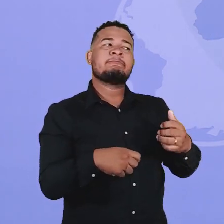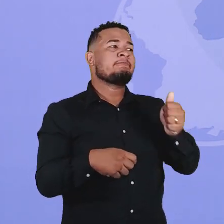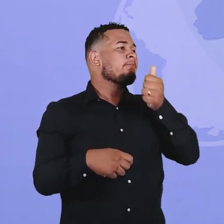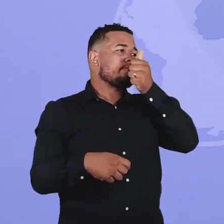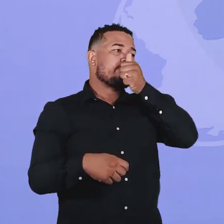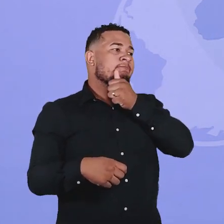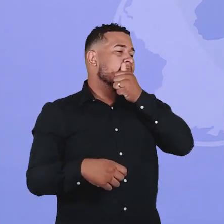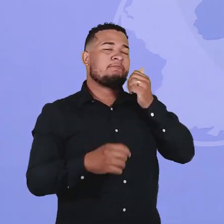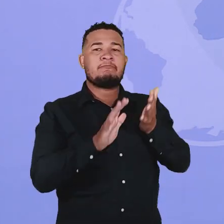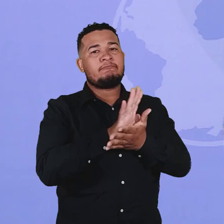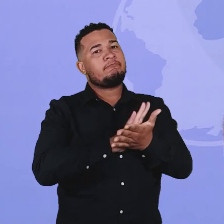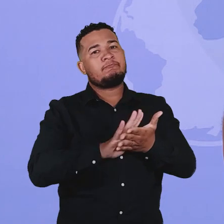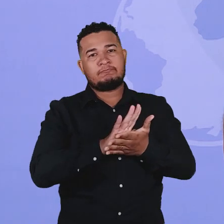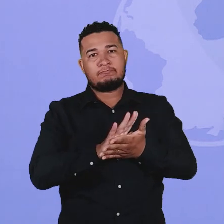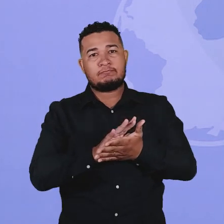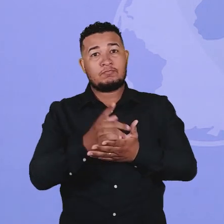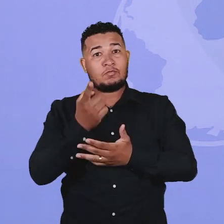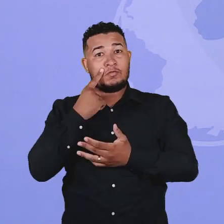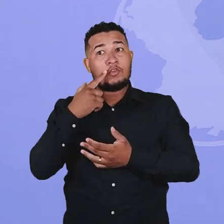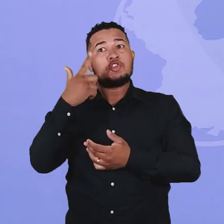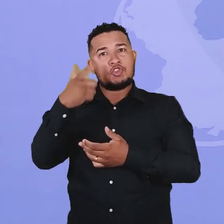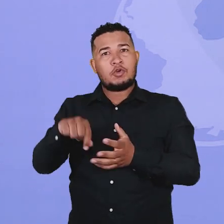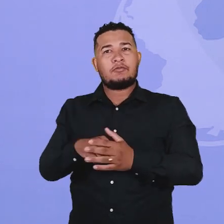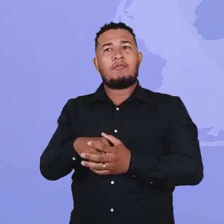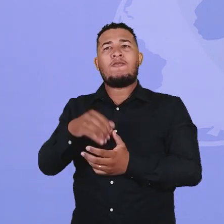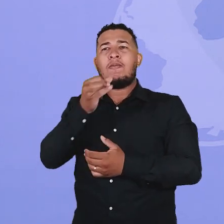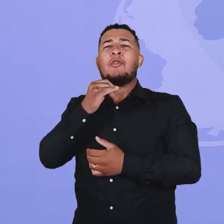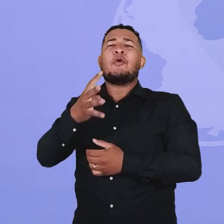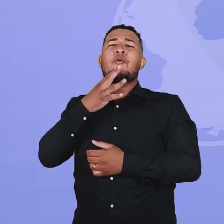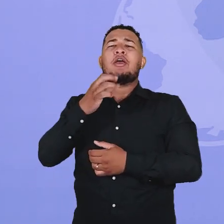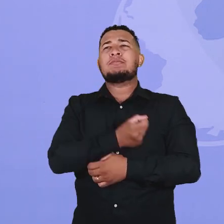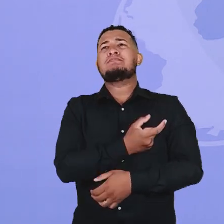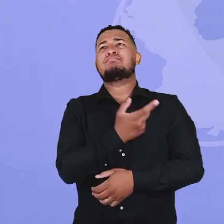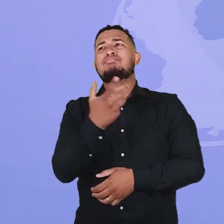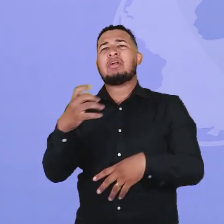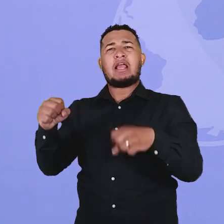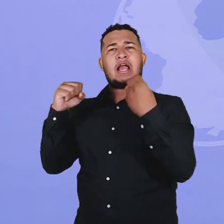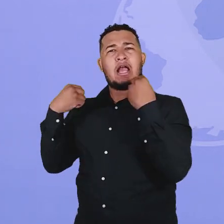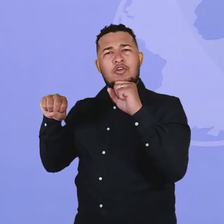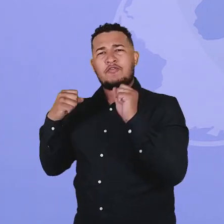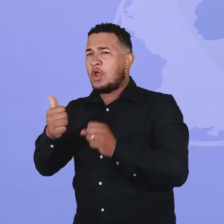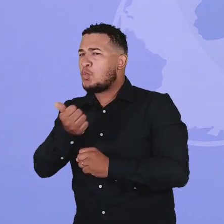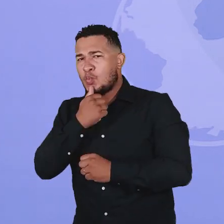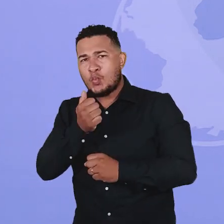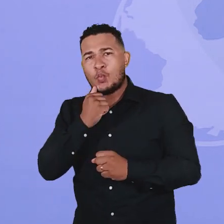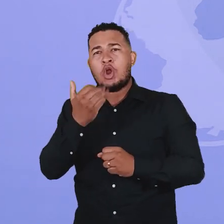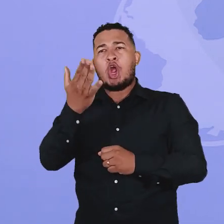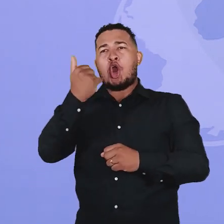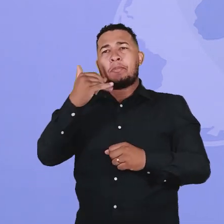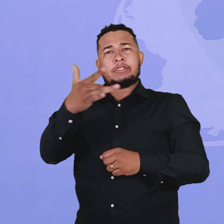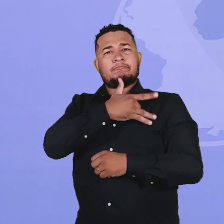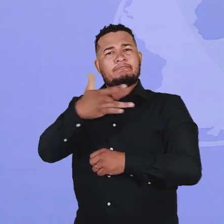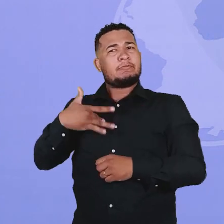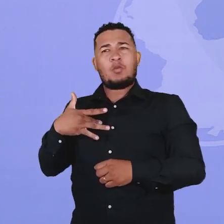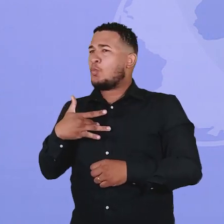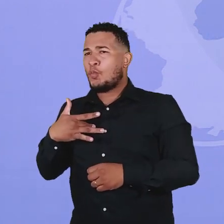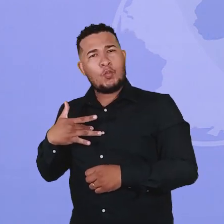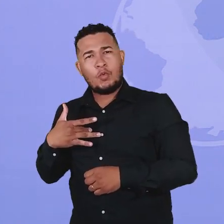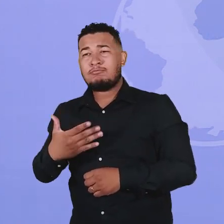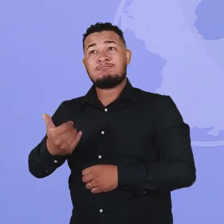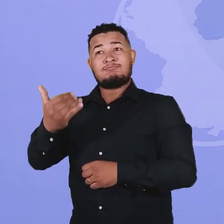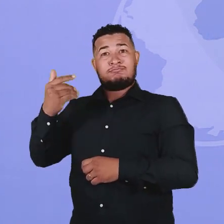mais claro ainda, conheço muitos que não ressignificaram a atividade física, não fizeram uma alimentação mais saudável